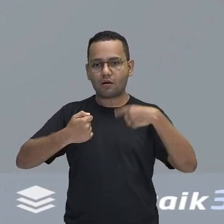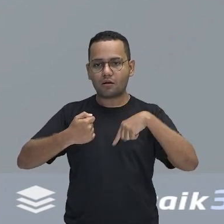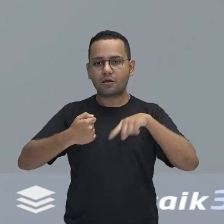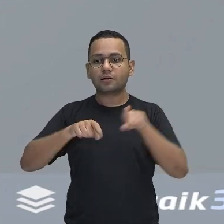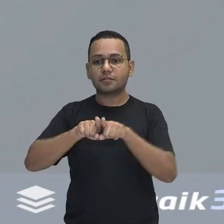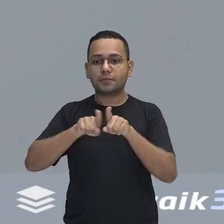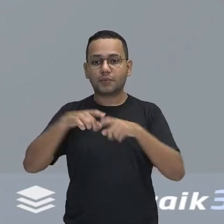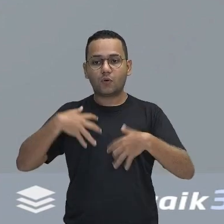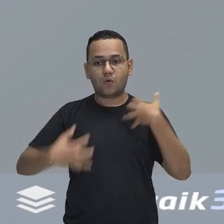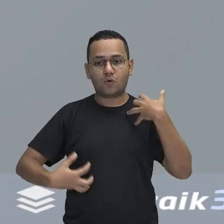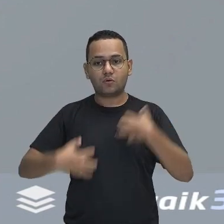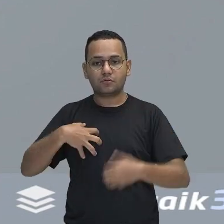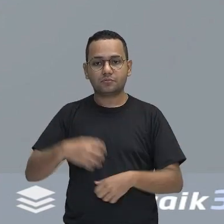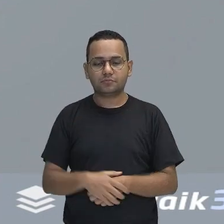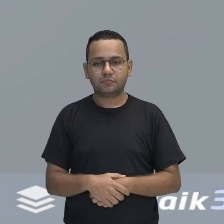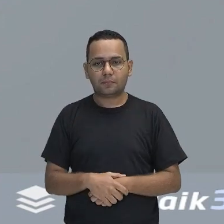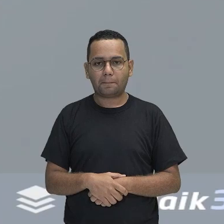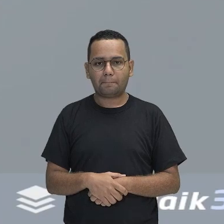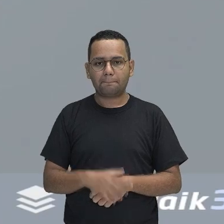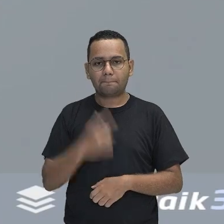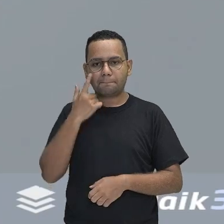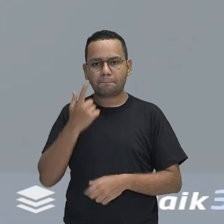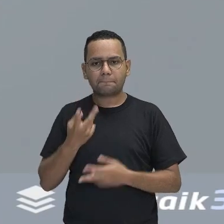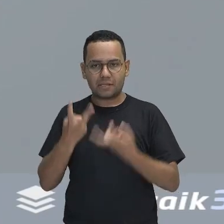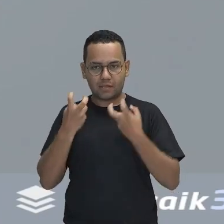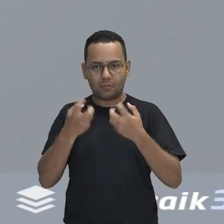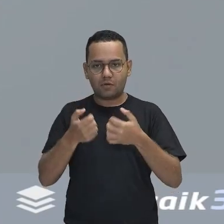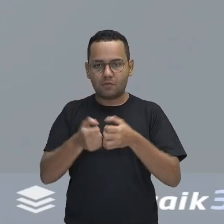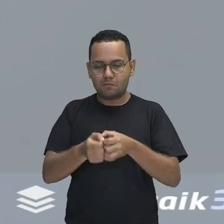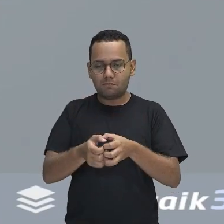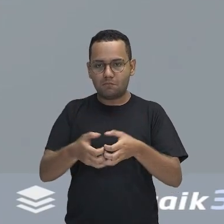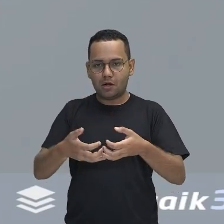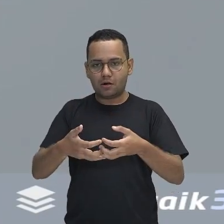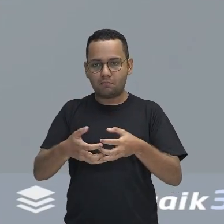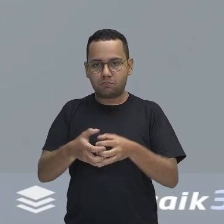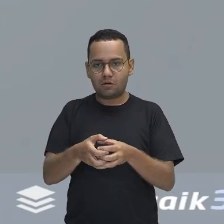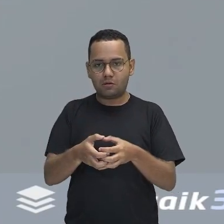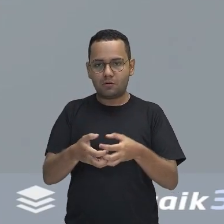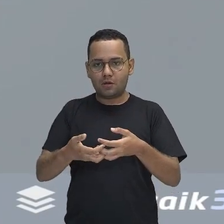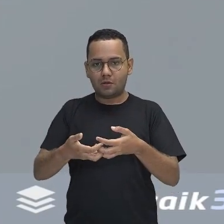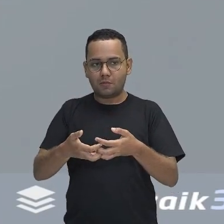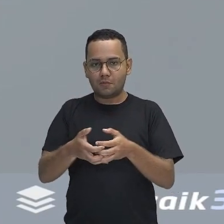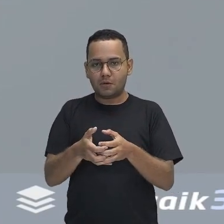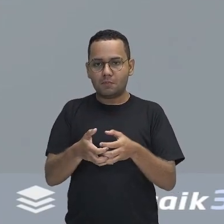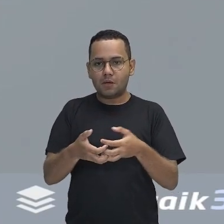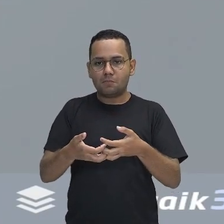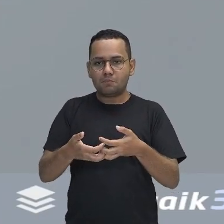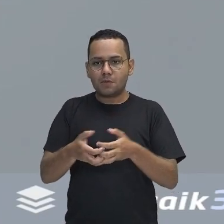órgãos. Então, o bombeamento do coração acontece